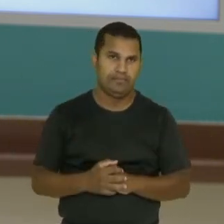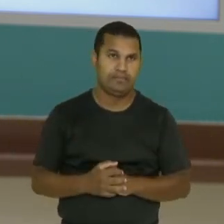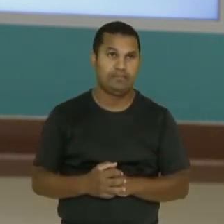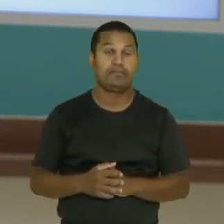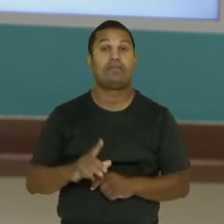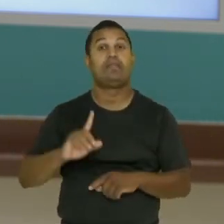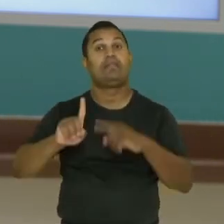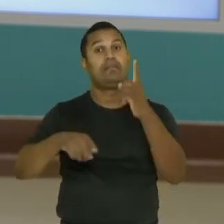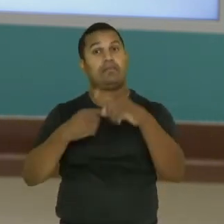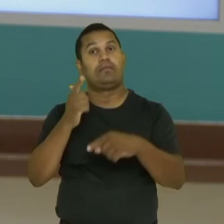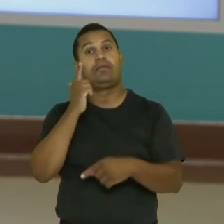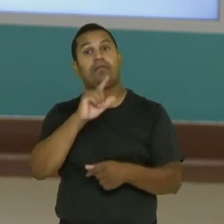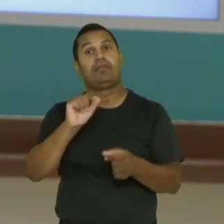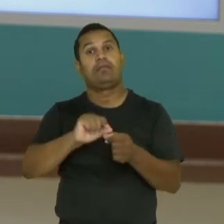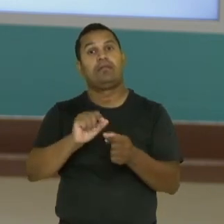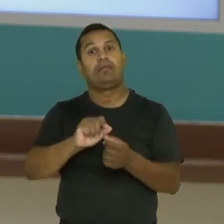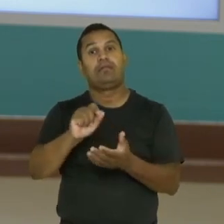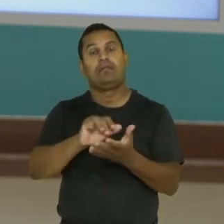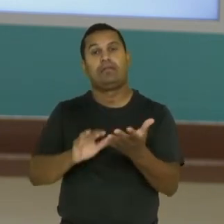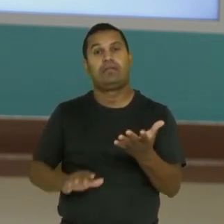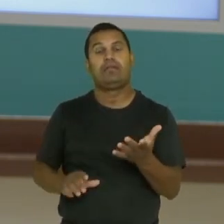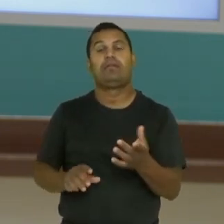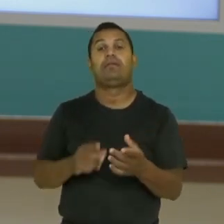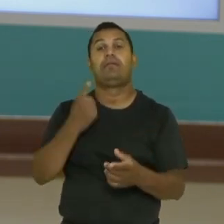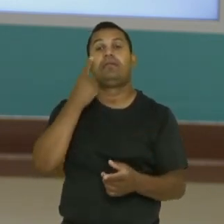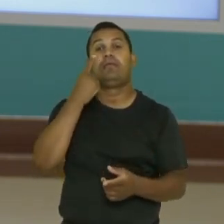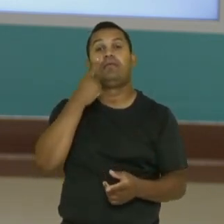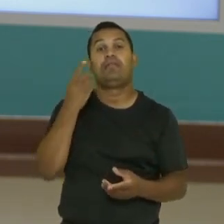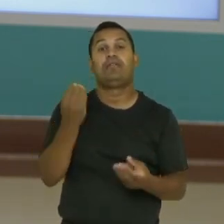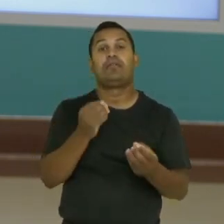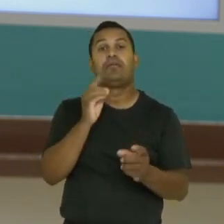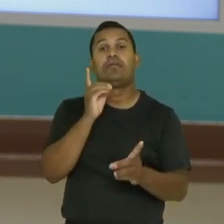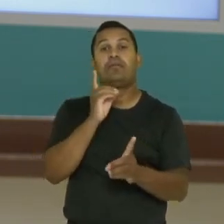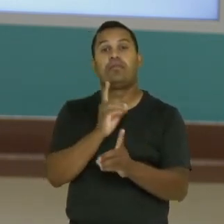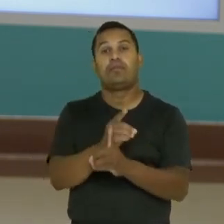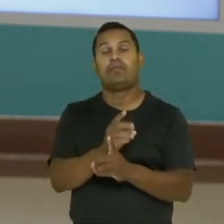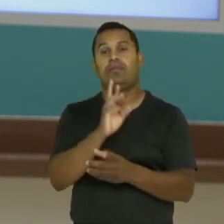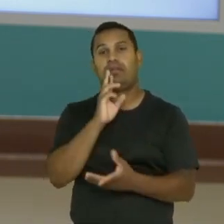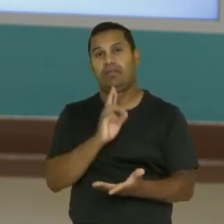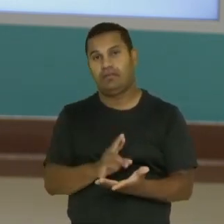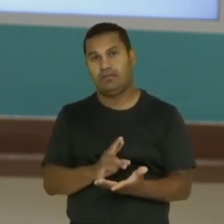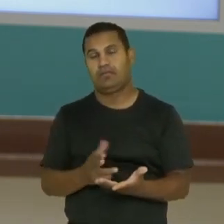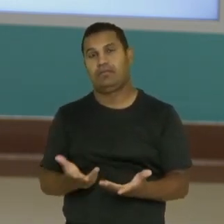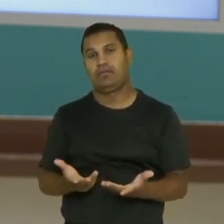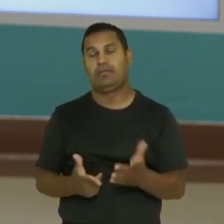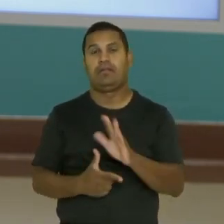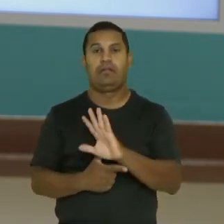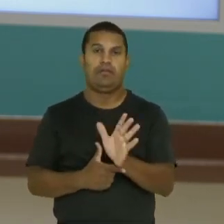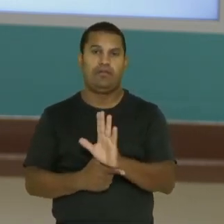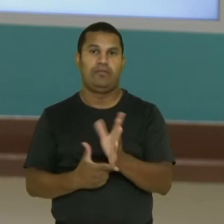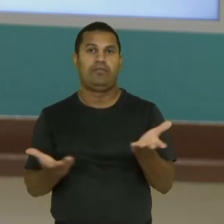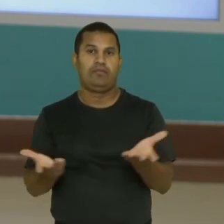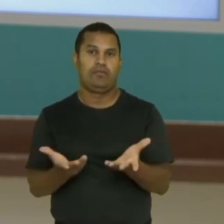exercícios conforme o enunciado nos fala. Tá? Então, nesse vídeo nós falamos sobre função